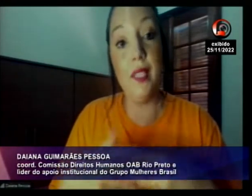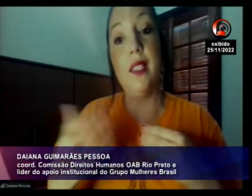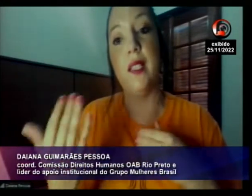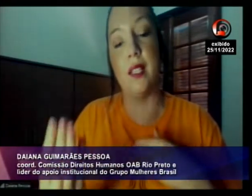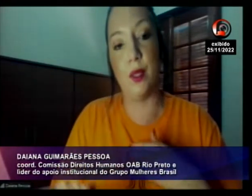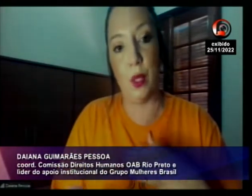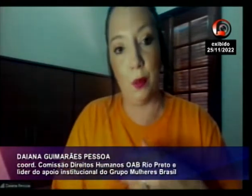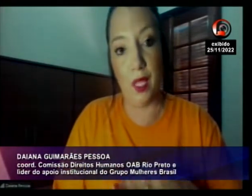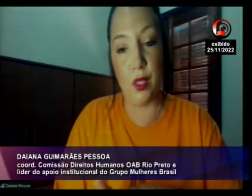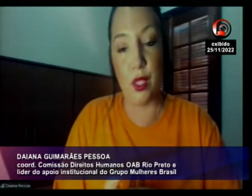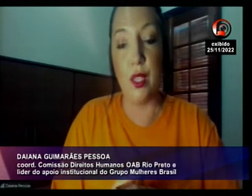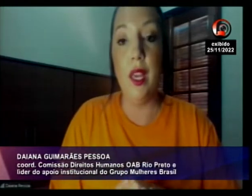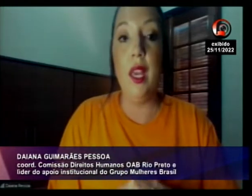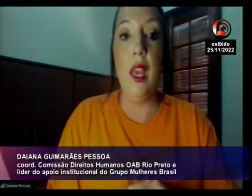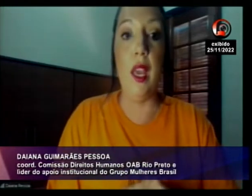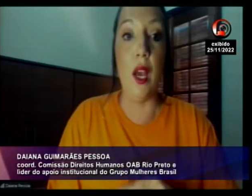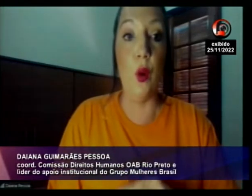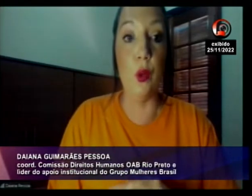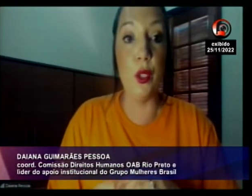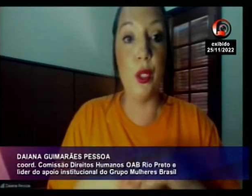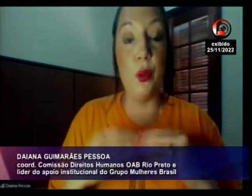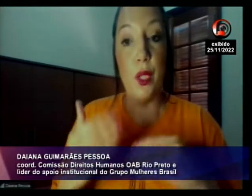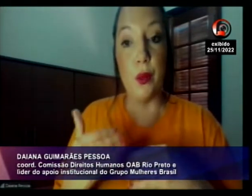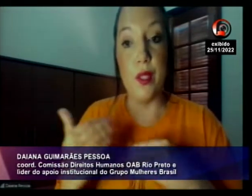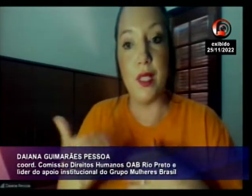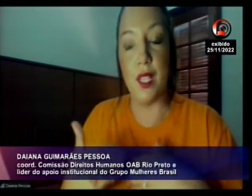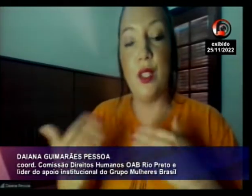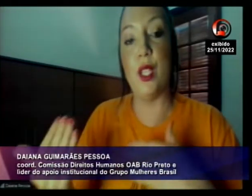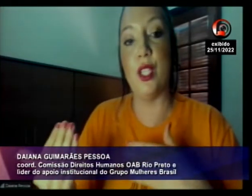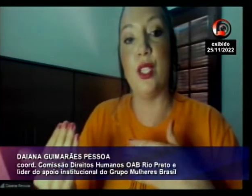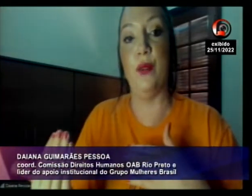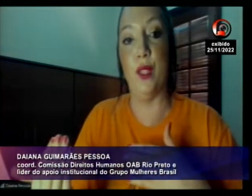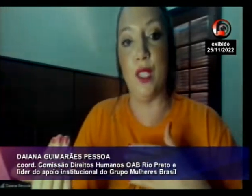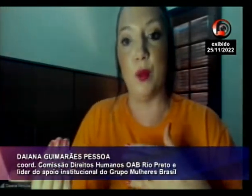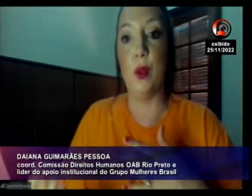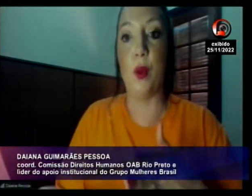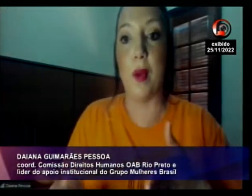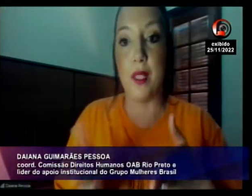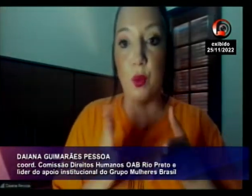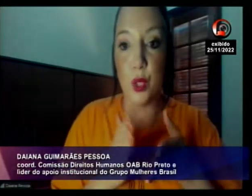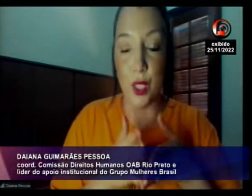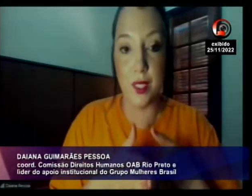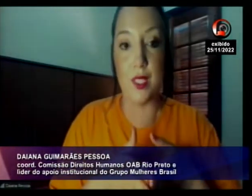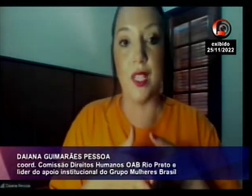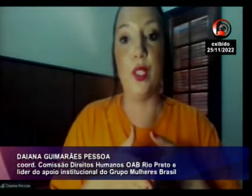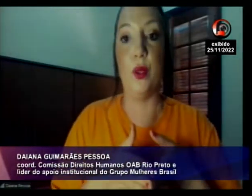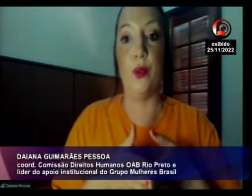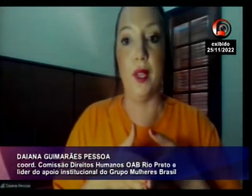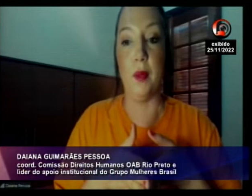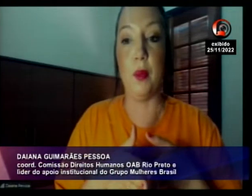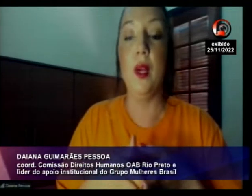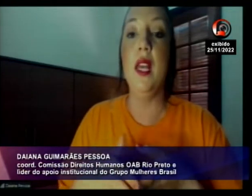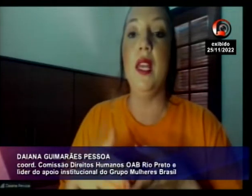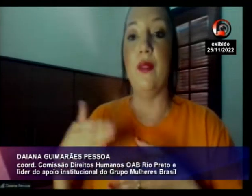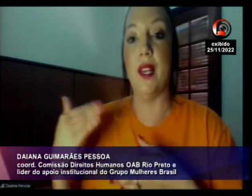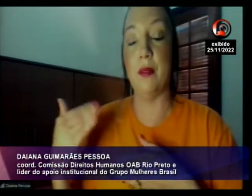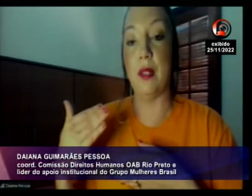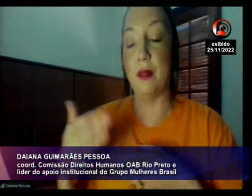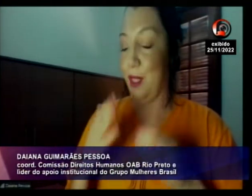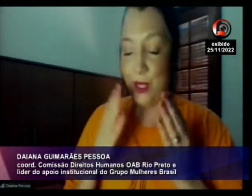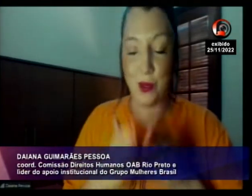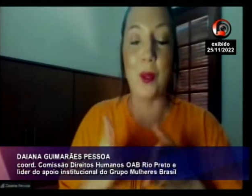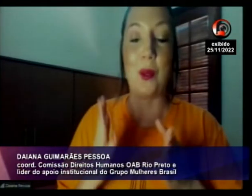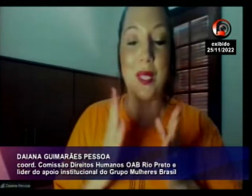ONU. Internacionalmente, a ONU instituiu 16 dias de ativismo, que começa no dia 16 de novembro e